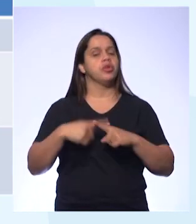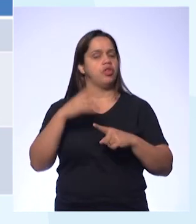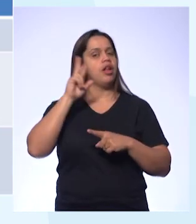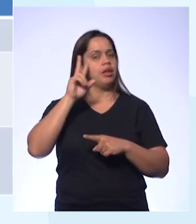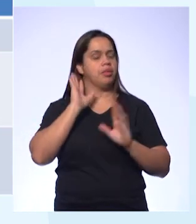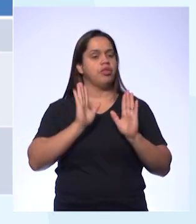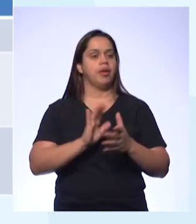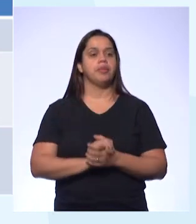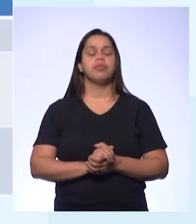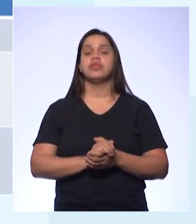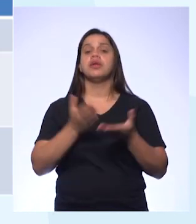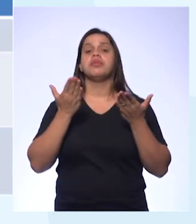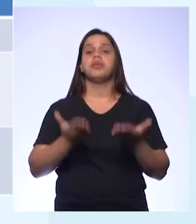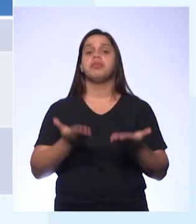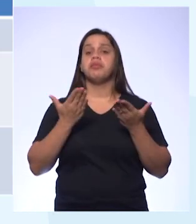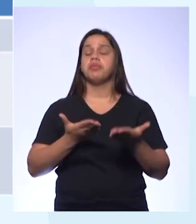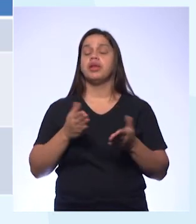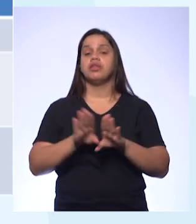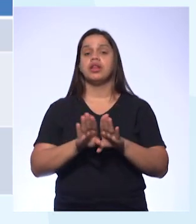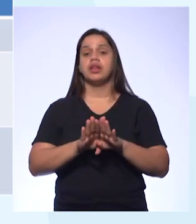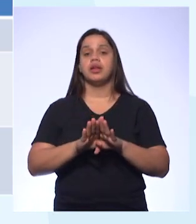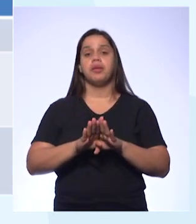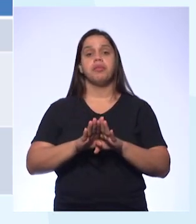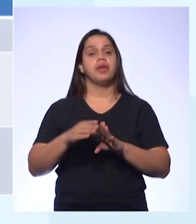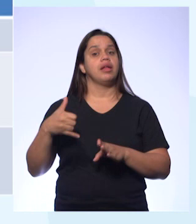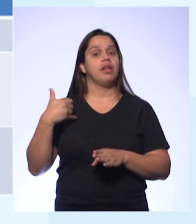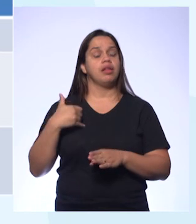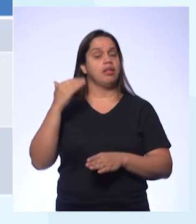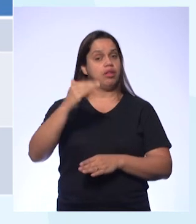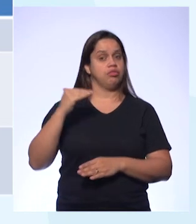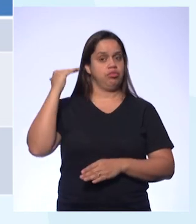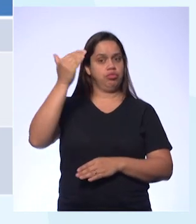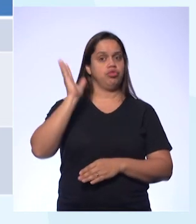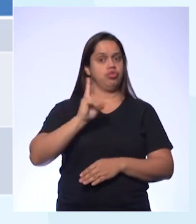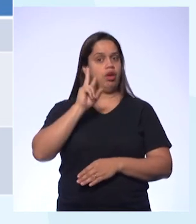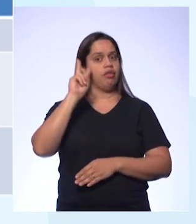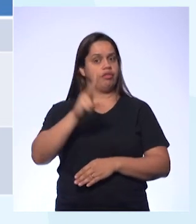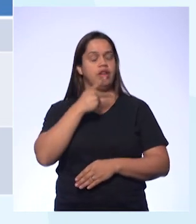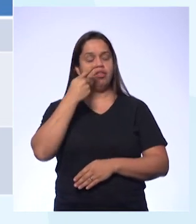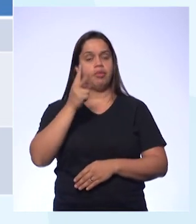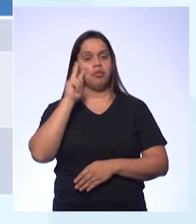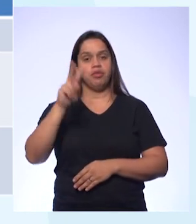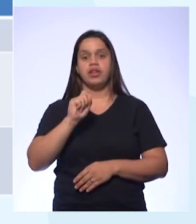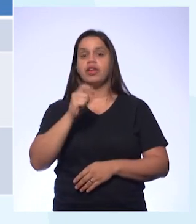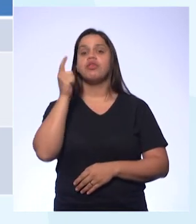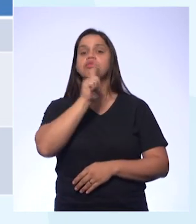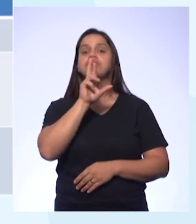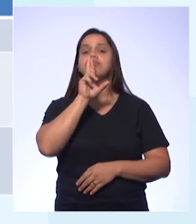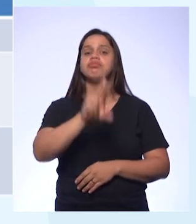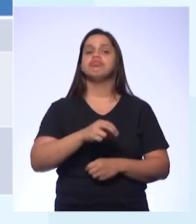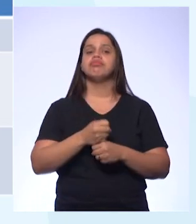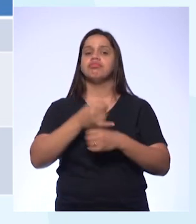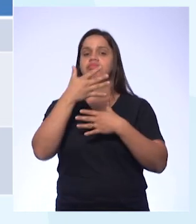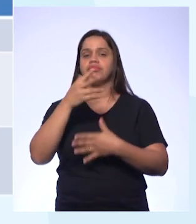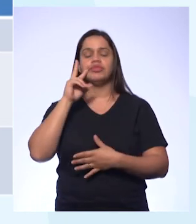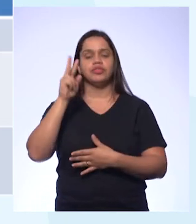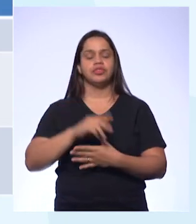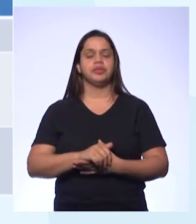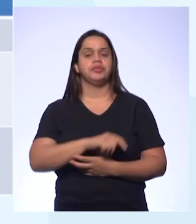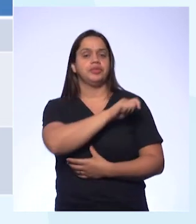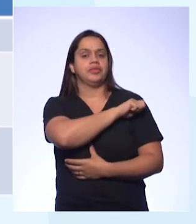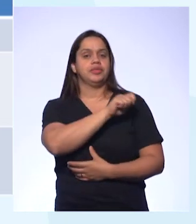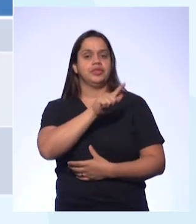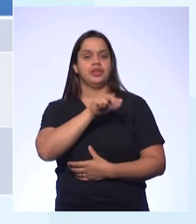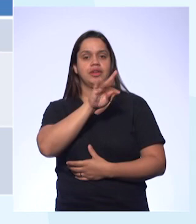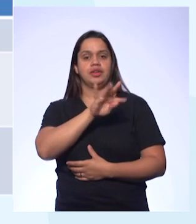E peso, médio e tamanho da fase adulta. Essa a gente até frisou, hein? Então, vamos ver quem consegue colocar aí. O Gabriel está colocando